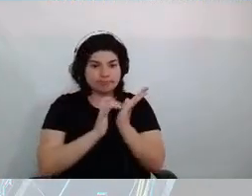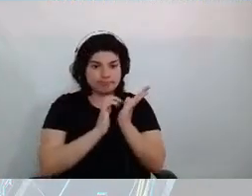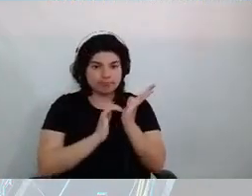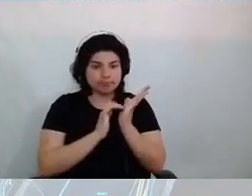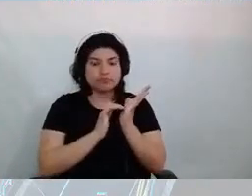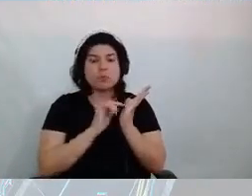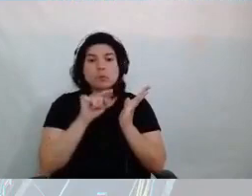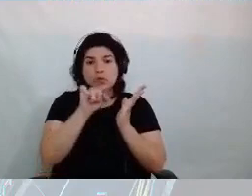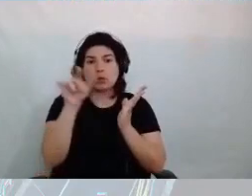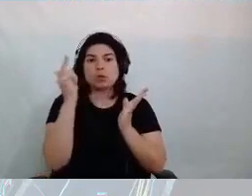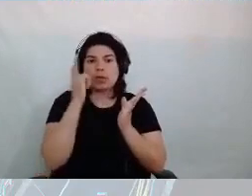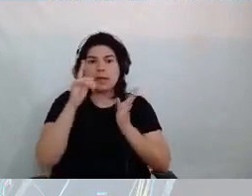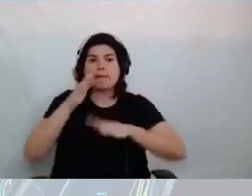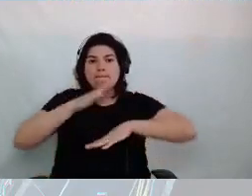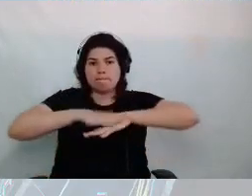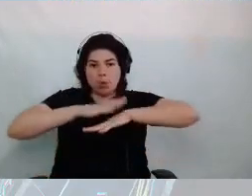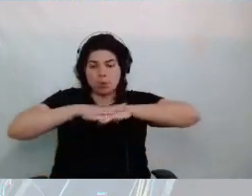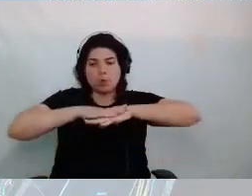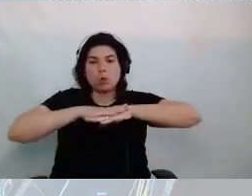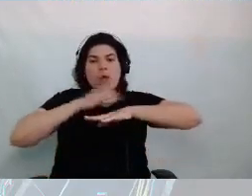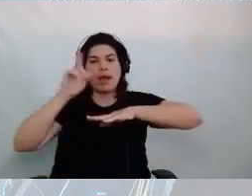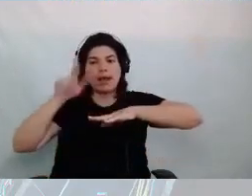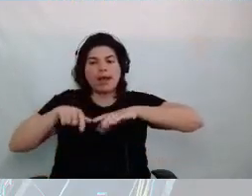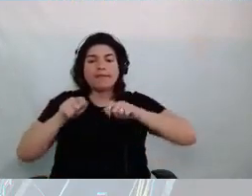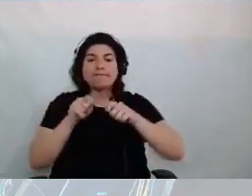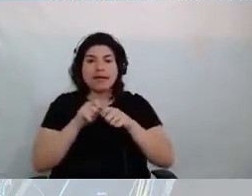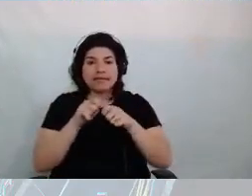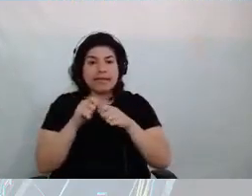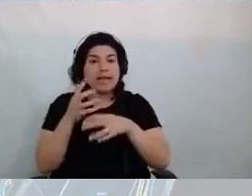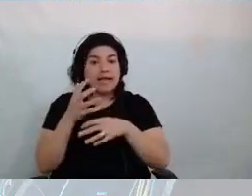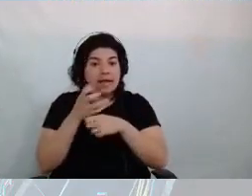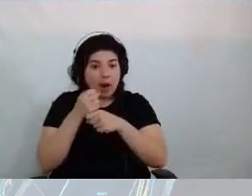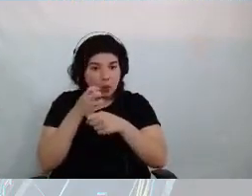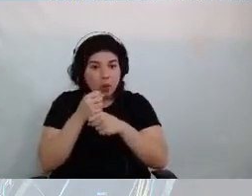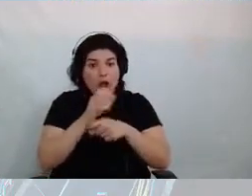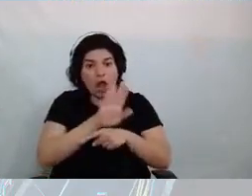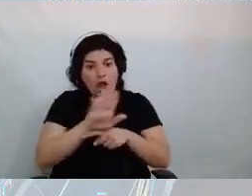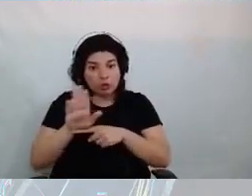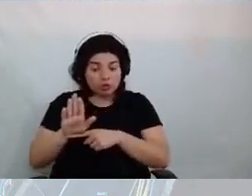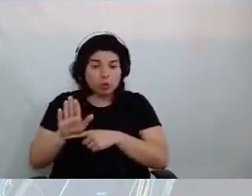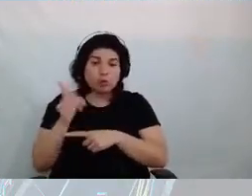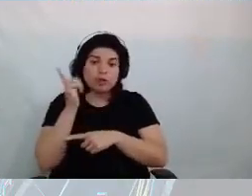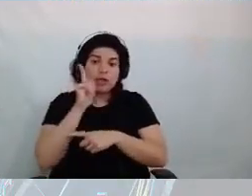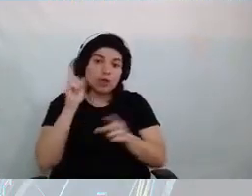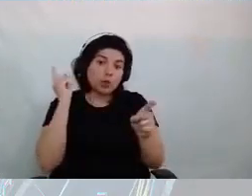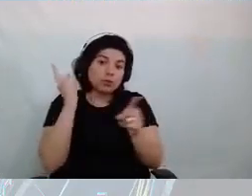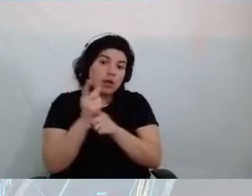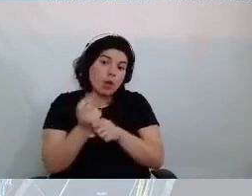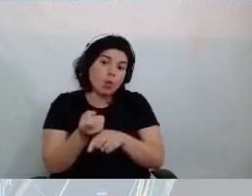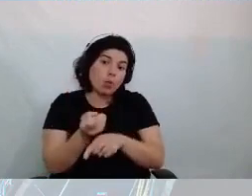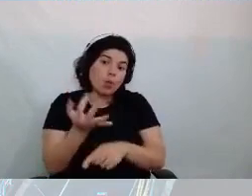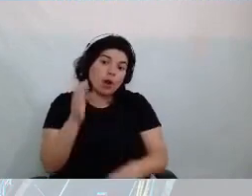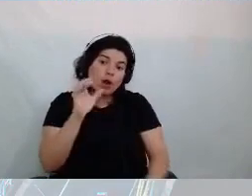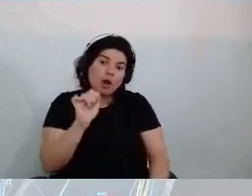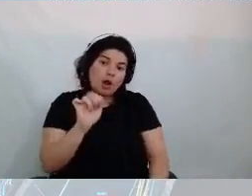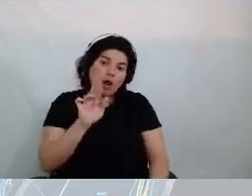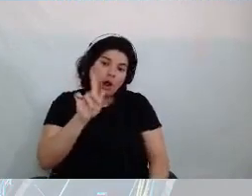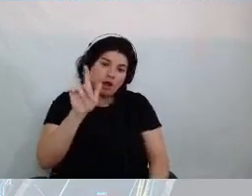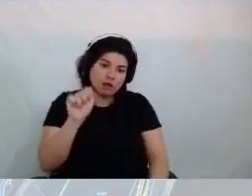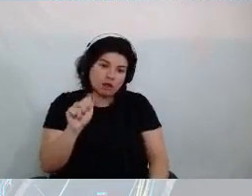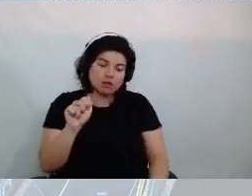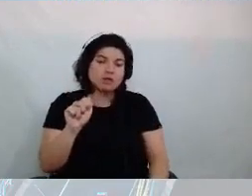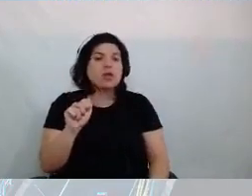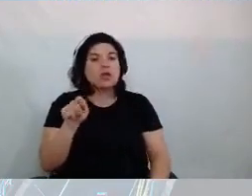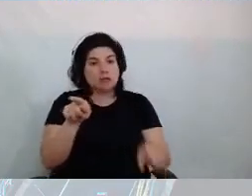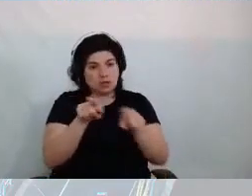você fazer o cálculo para te ajudar a descobrir a quantidade de carga. E quero deixar claro aqui